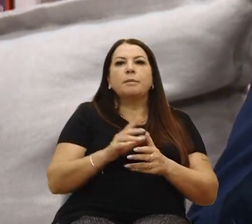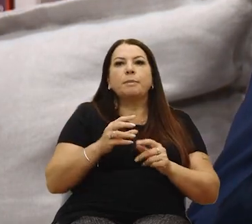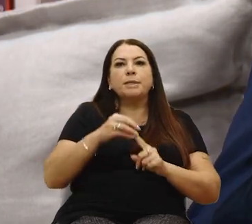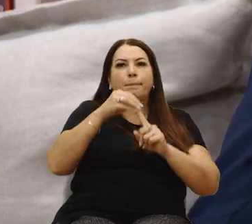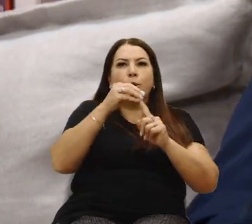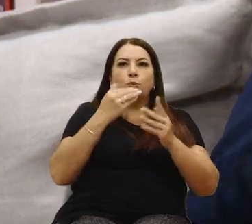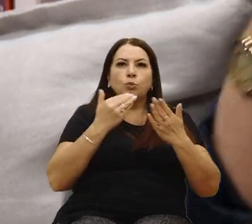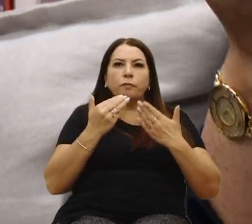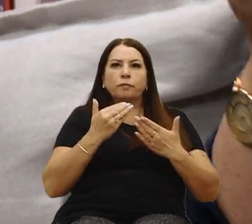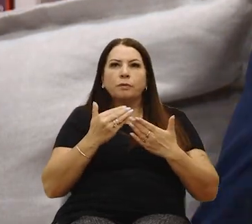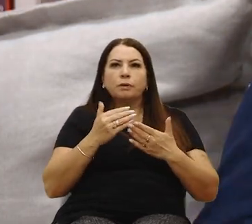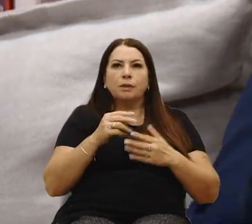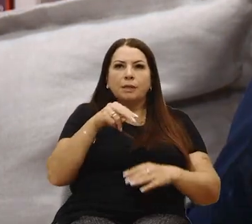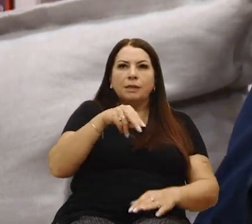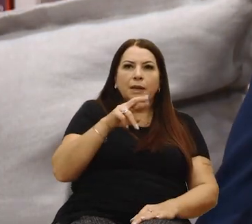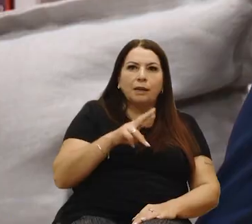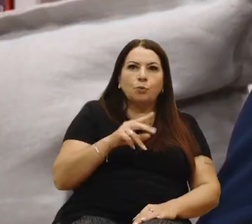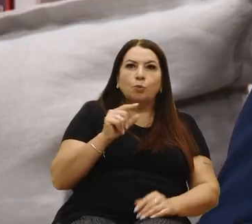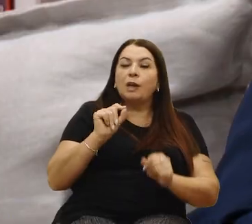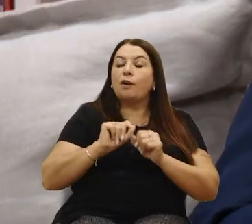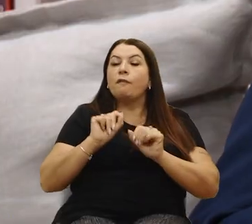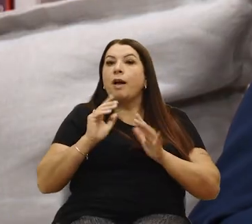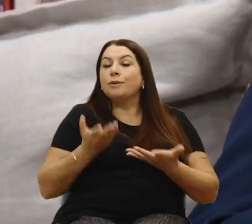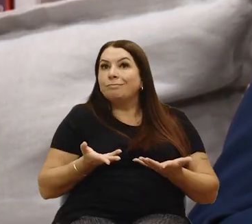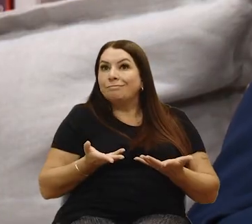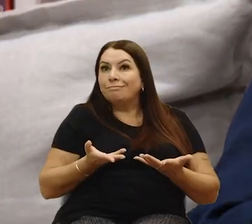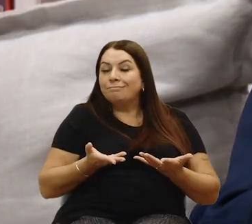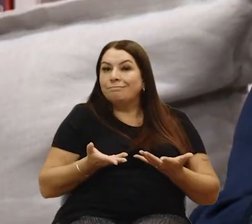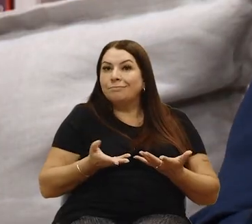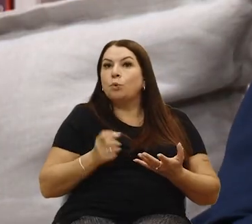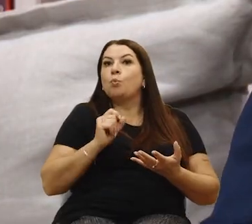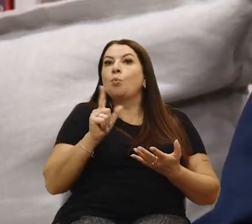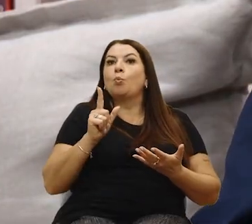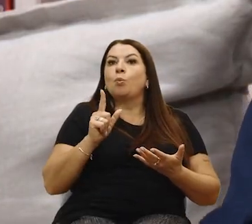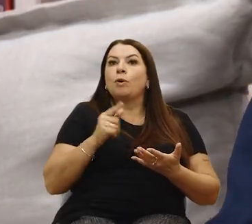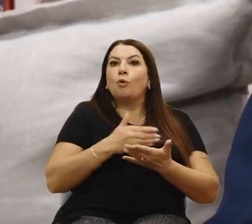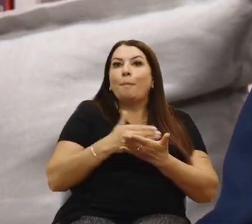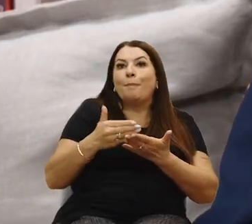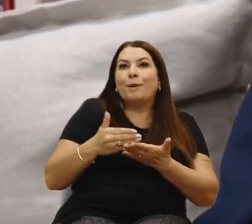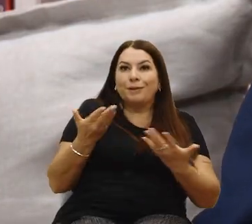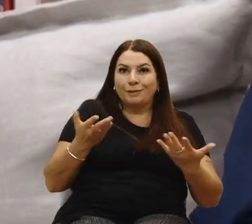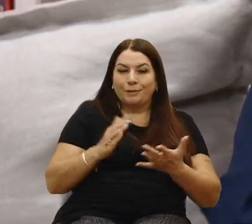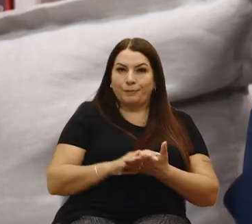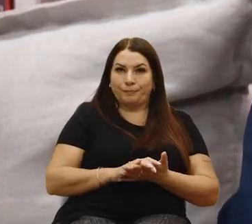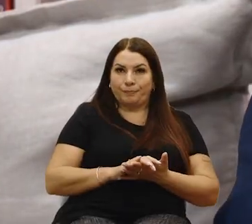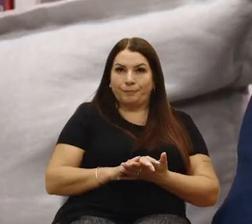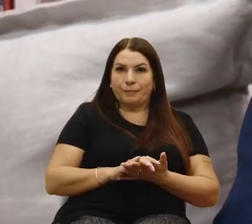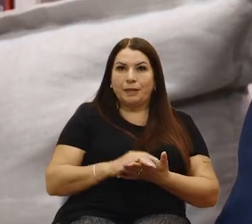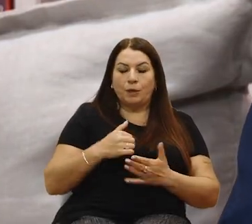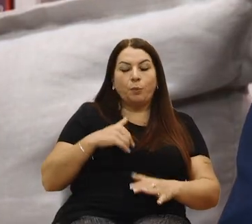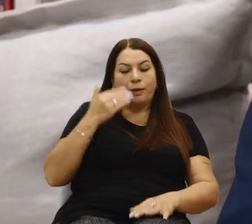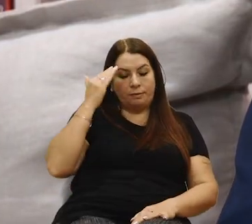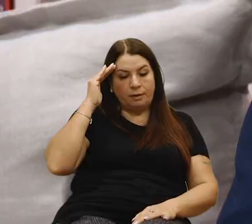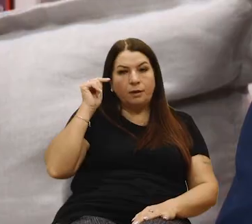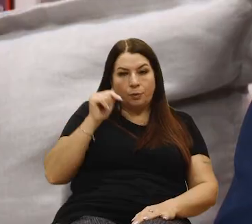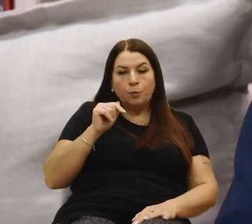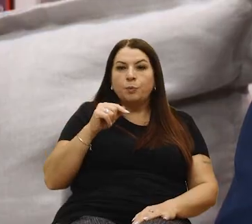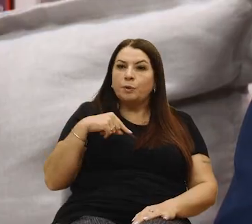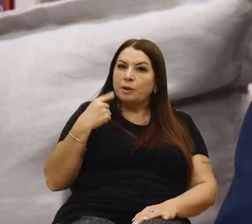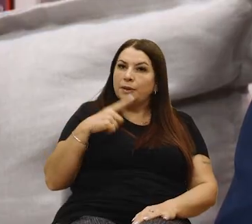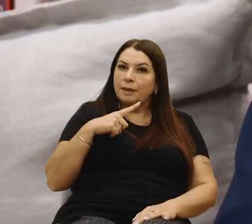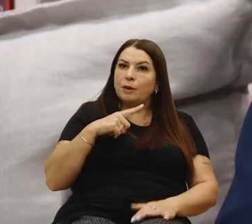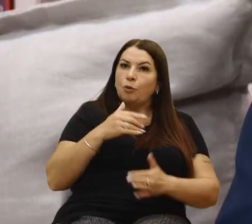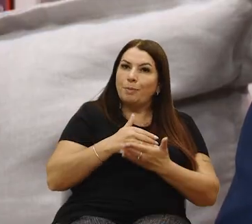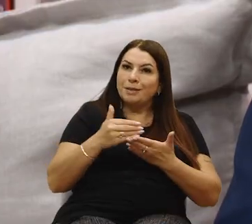principal dúvida é... NR1, o que eu faço? Né? Qual o ponto de partida? E eu entendo assim que nós temos